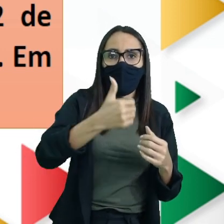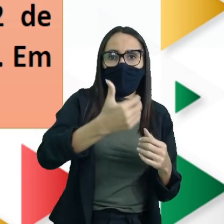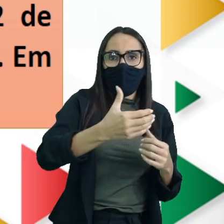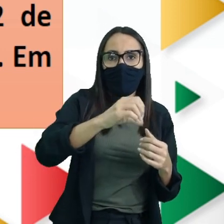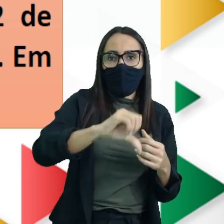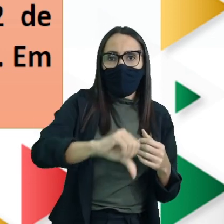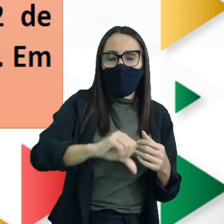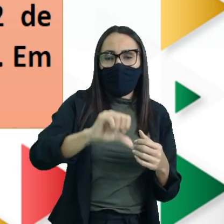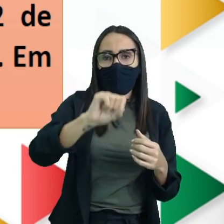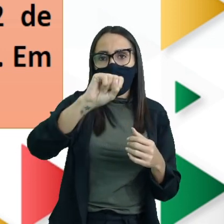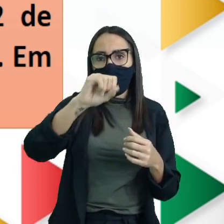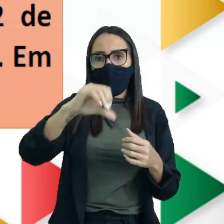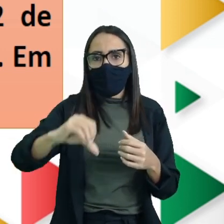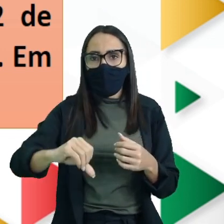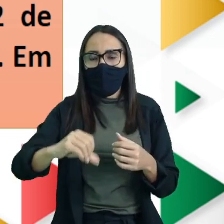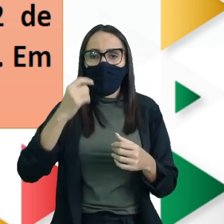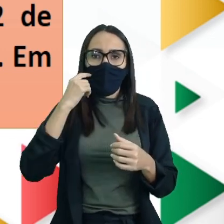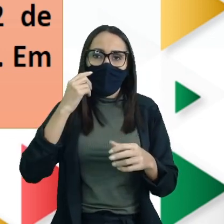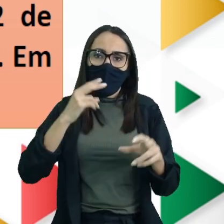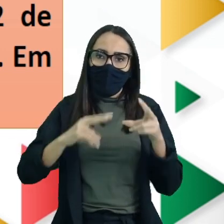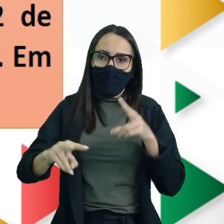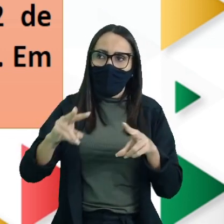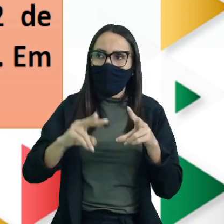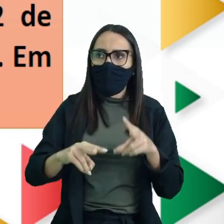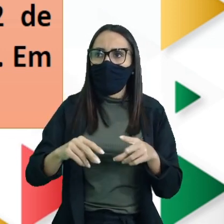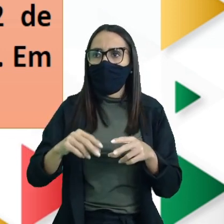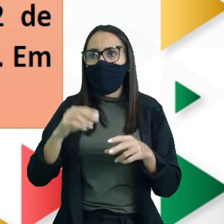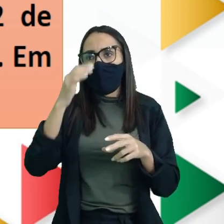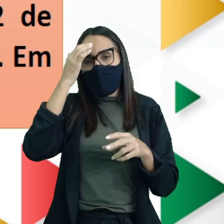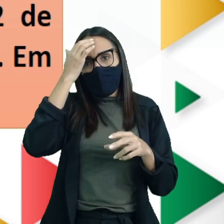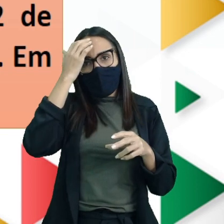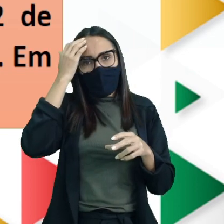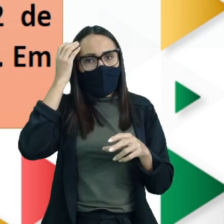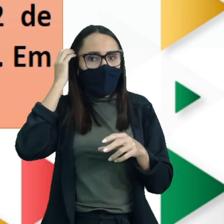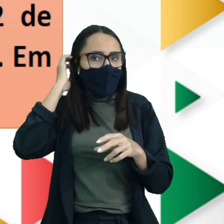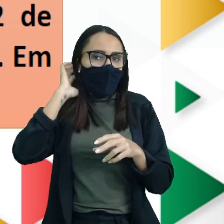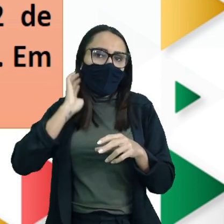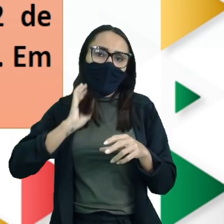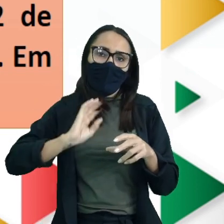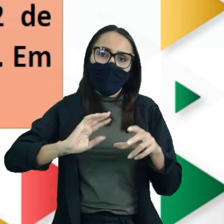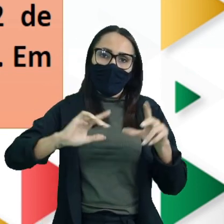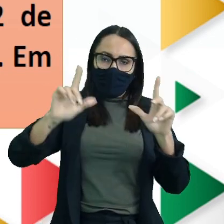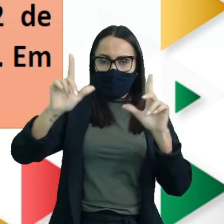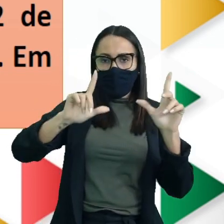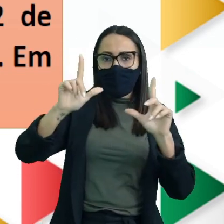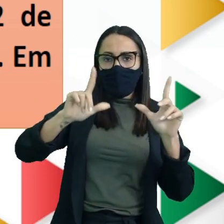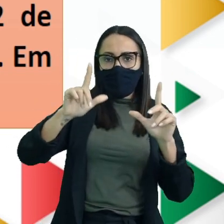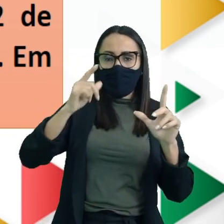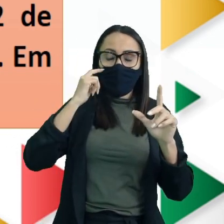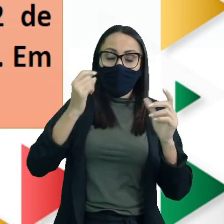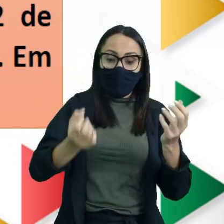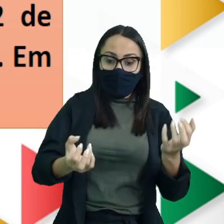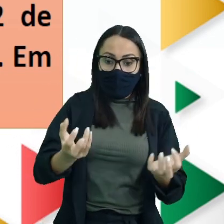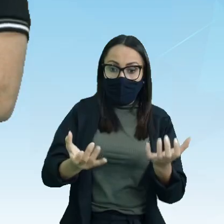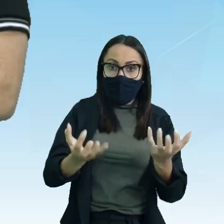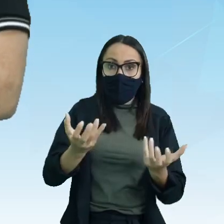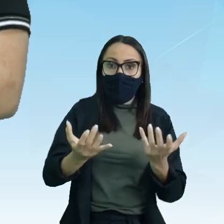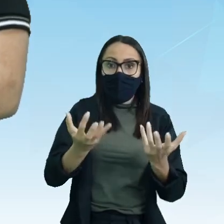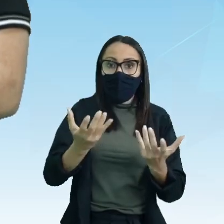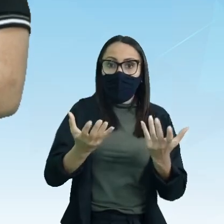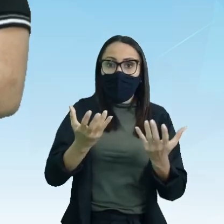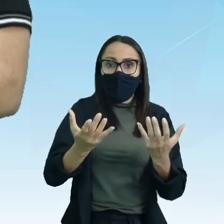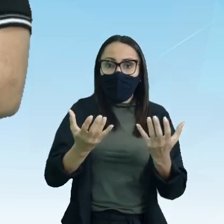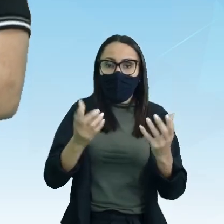na época, professor, e eu vi no jornal local aqui um grande incêndio que destruiu parte